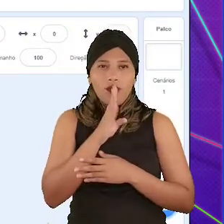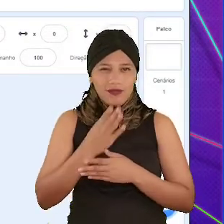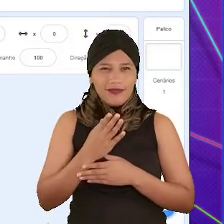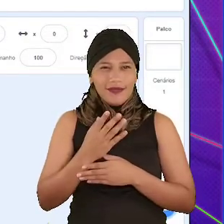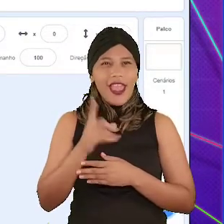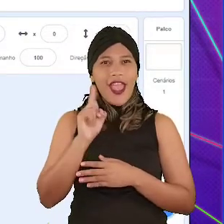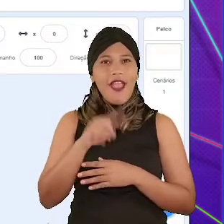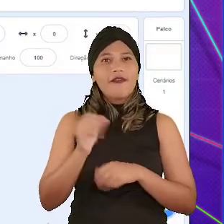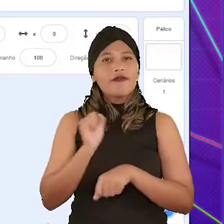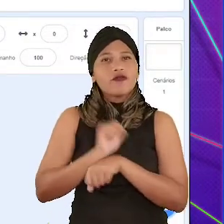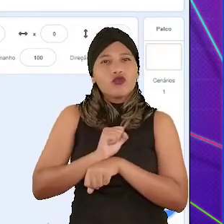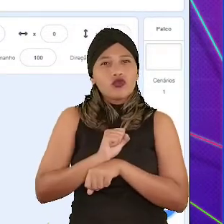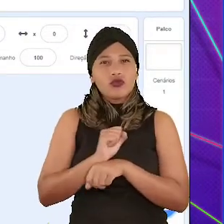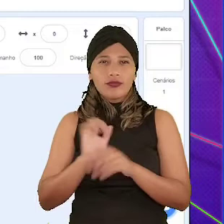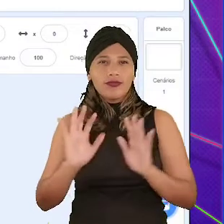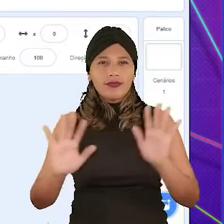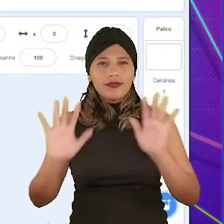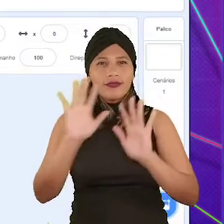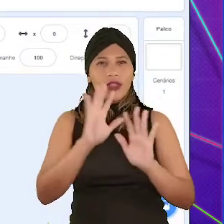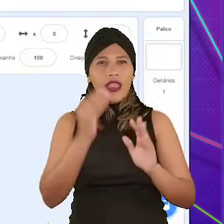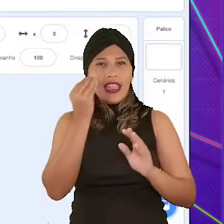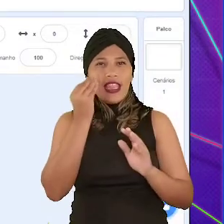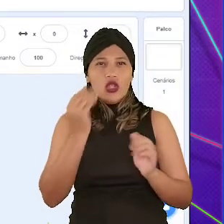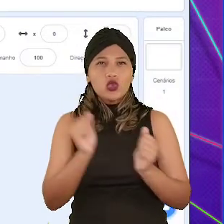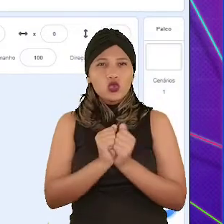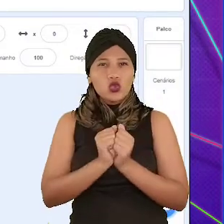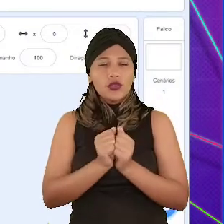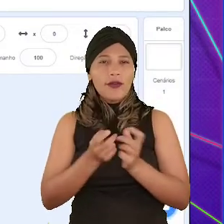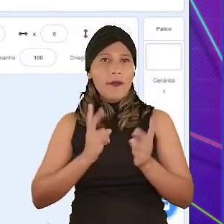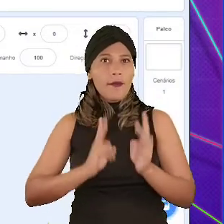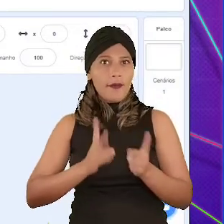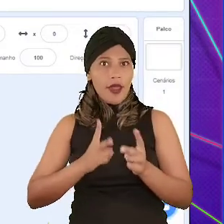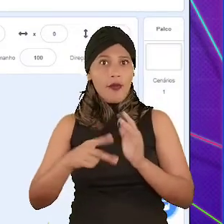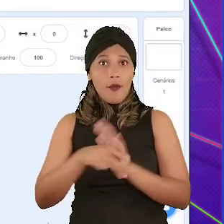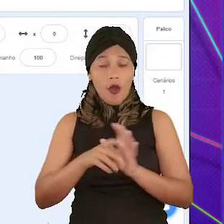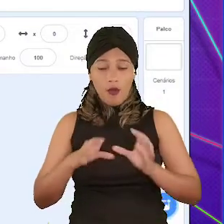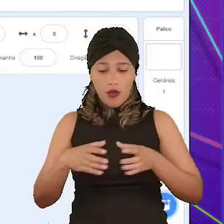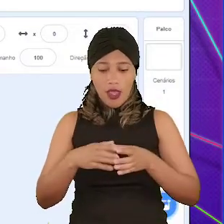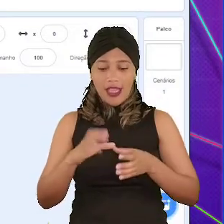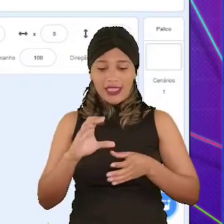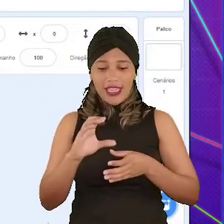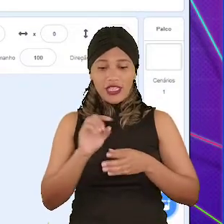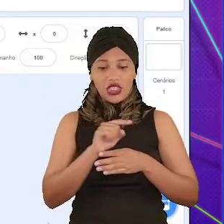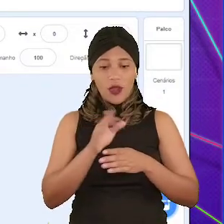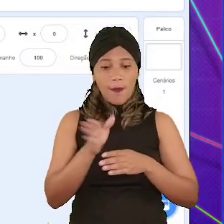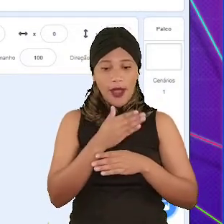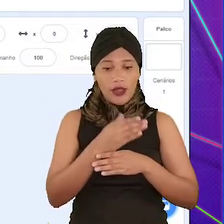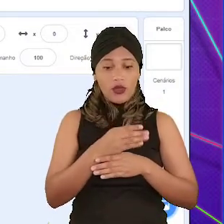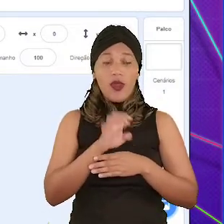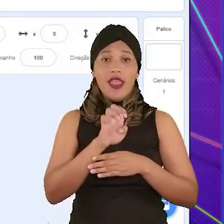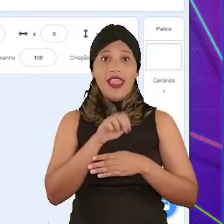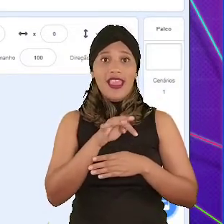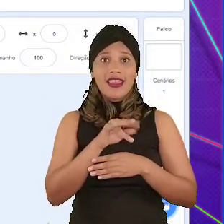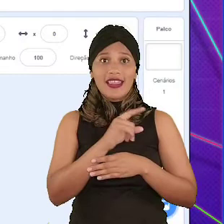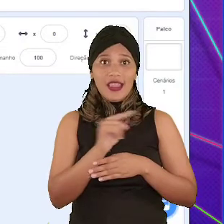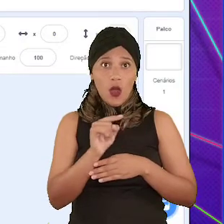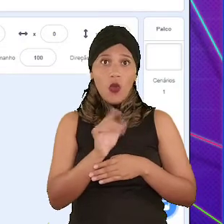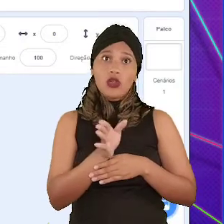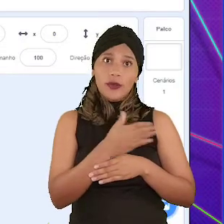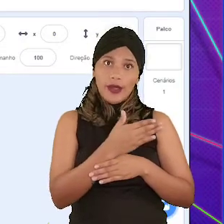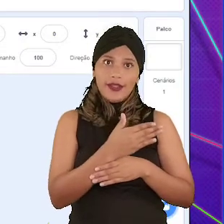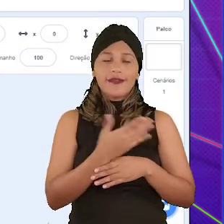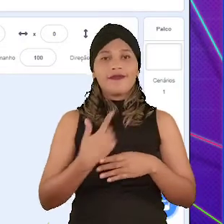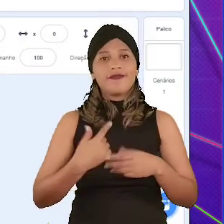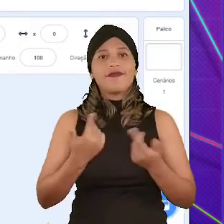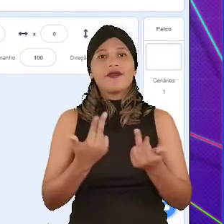após ele é um bloco fechado e nós vamos untar ele com outro bloco da mesma família que é o seu espaço então